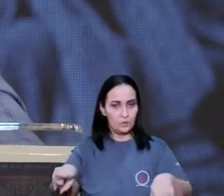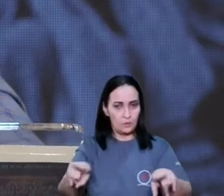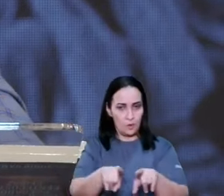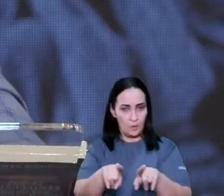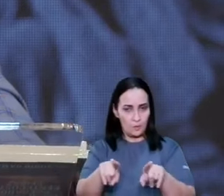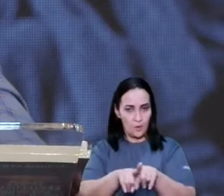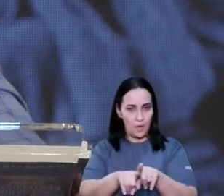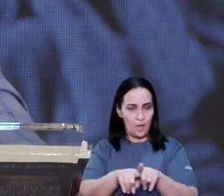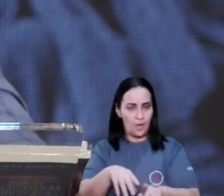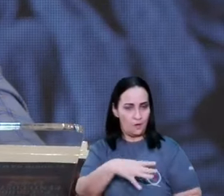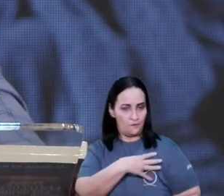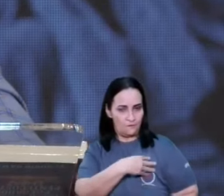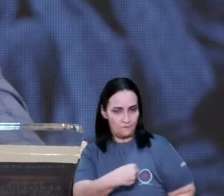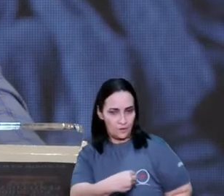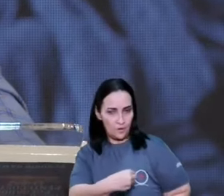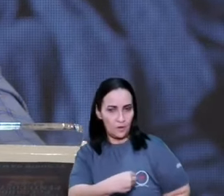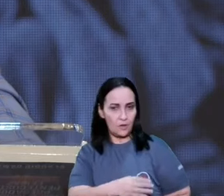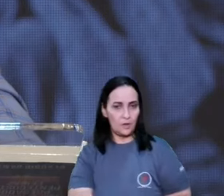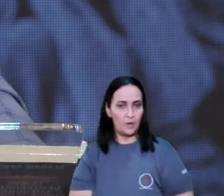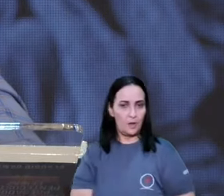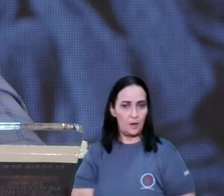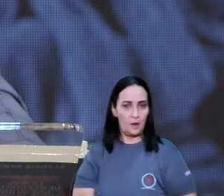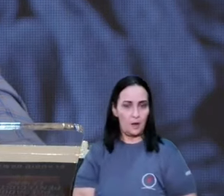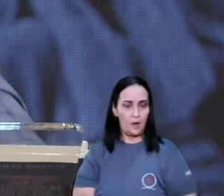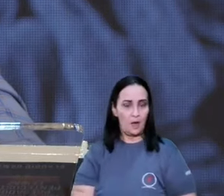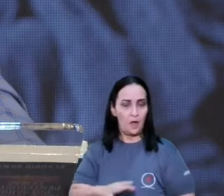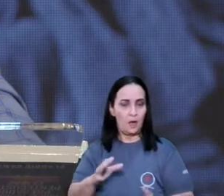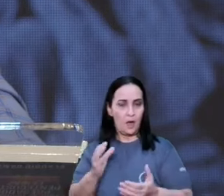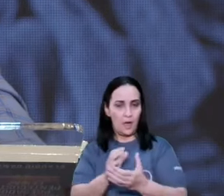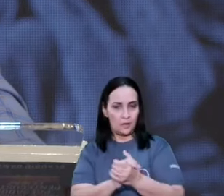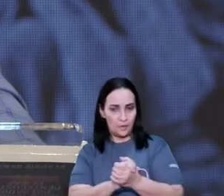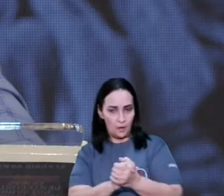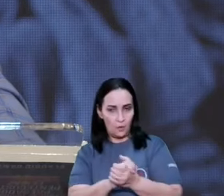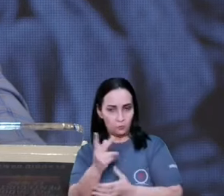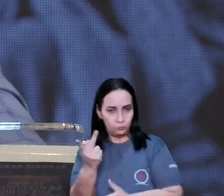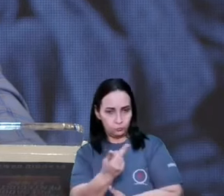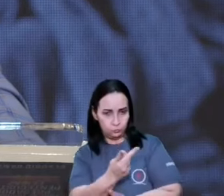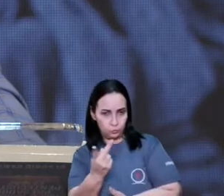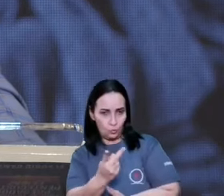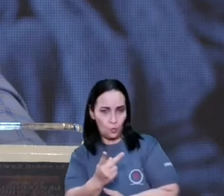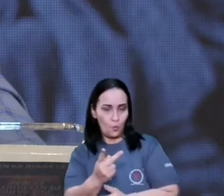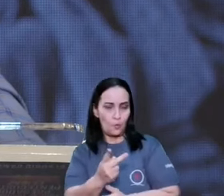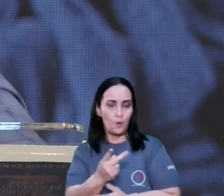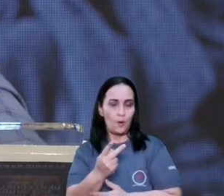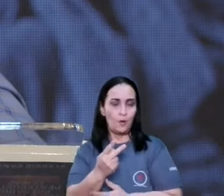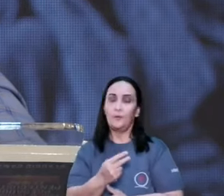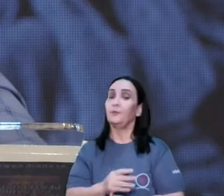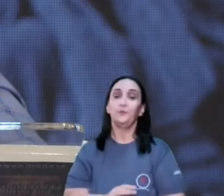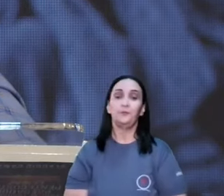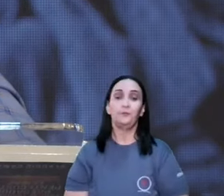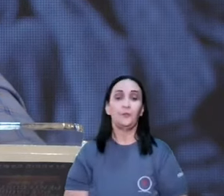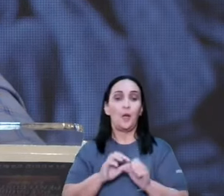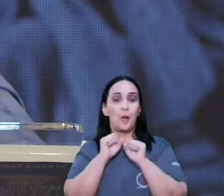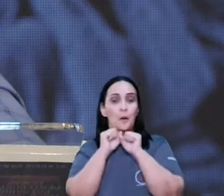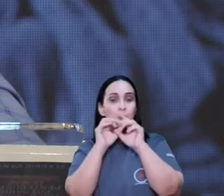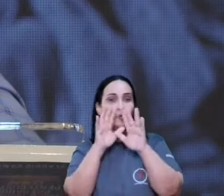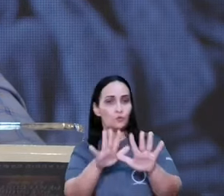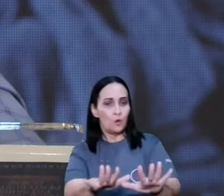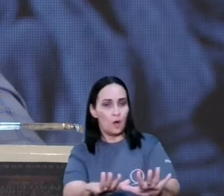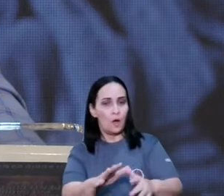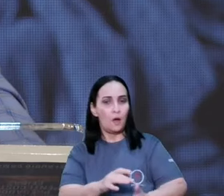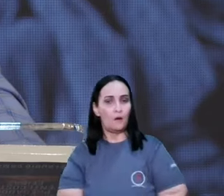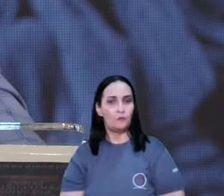abençoado e o brilho de vocês são totalmente eteros e eu quero